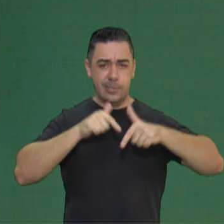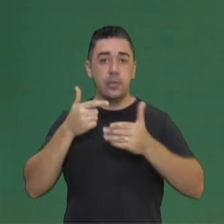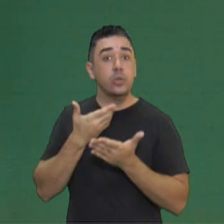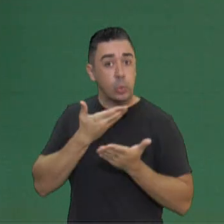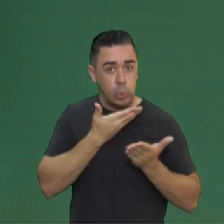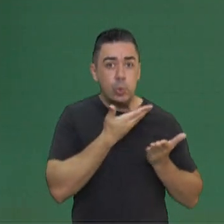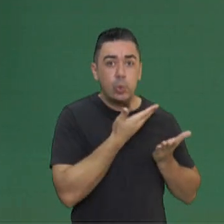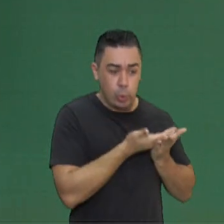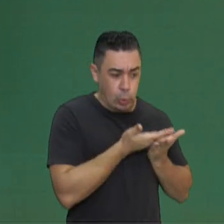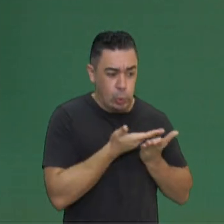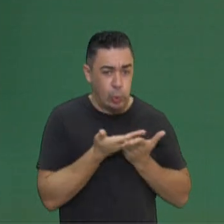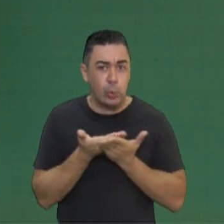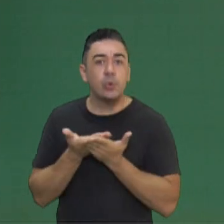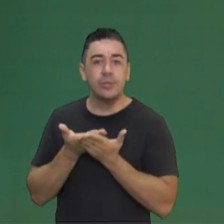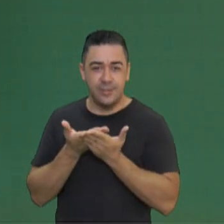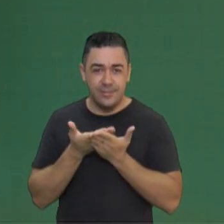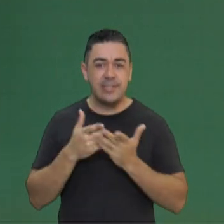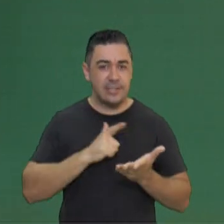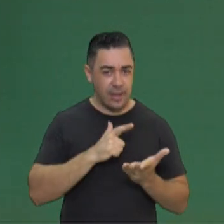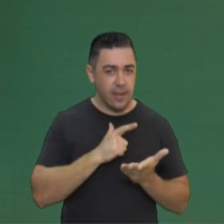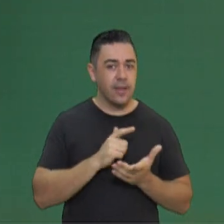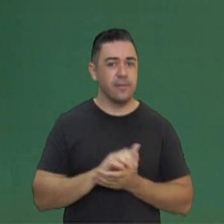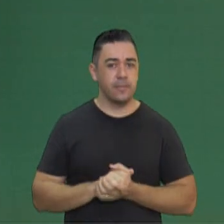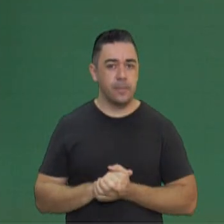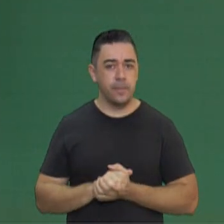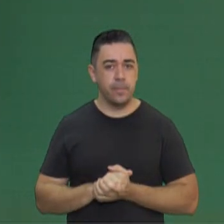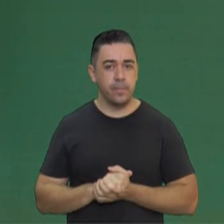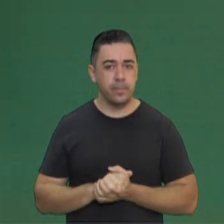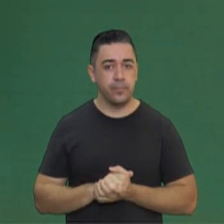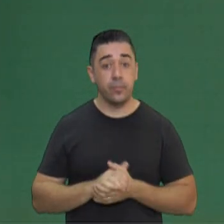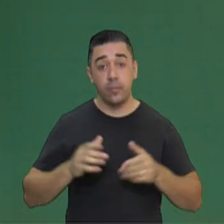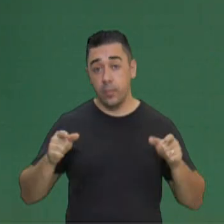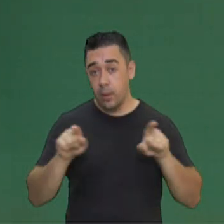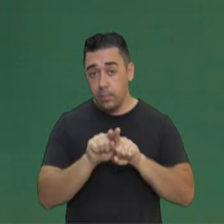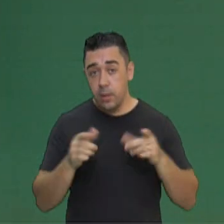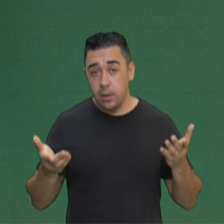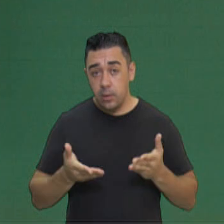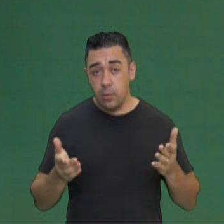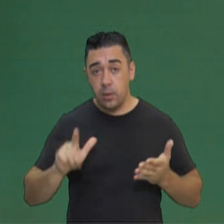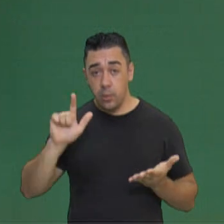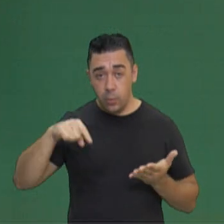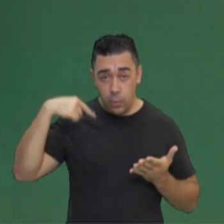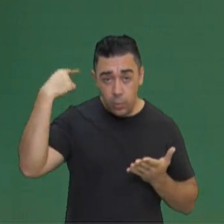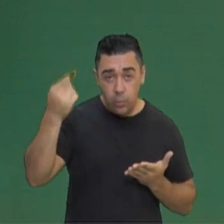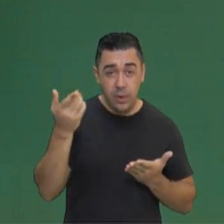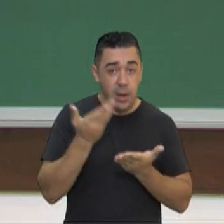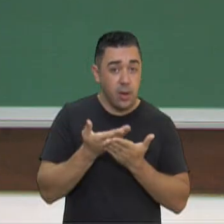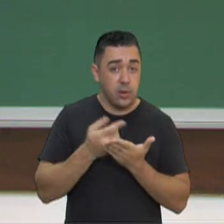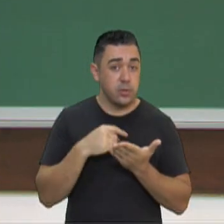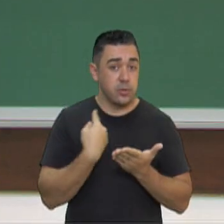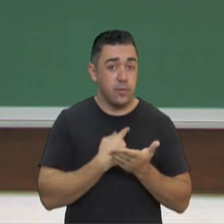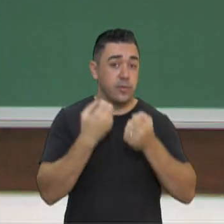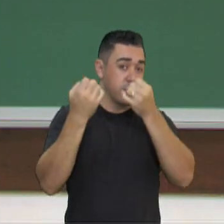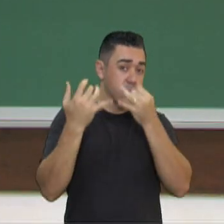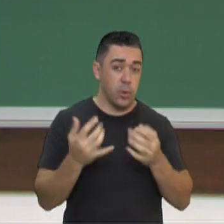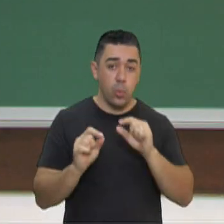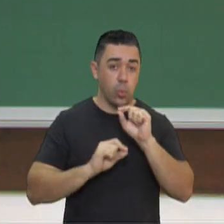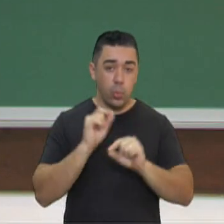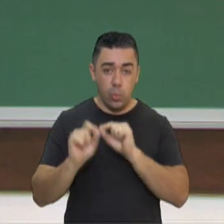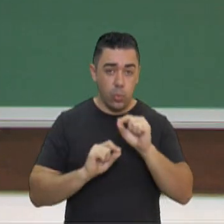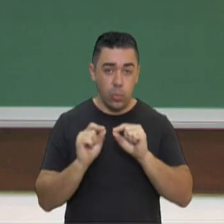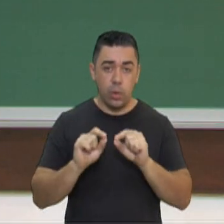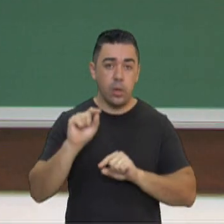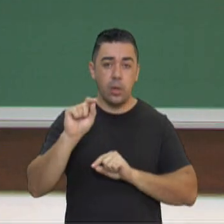teve muito estudo, tá? E na nossa próxima aula, nós falaremos sobre